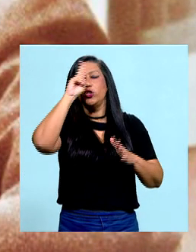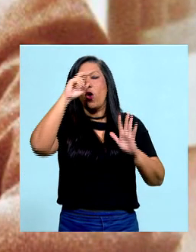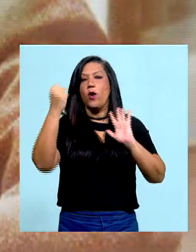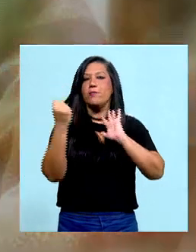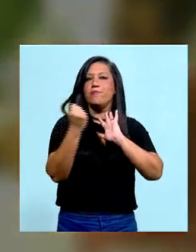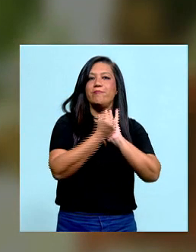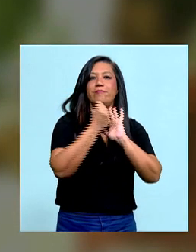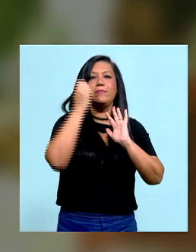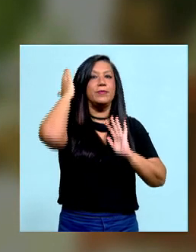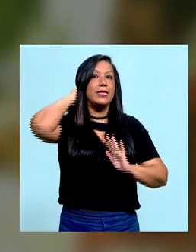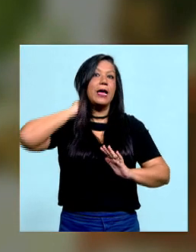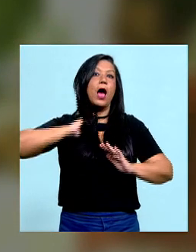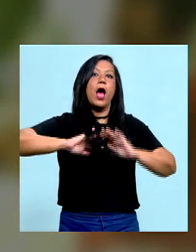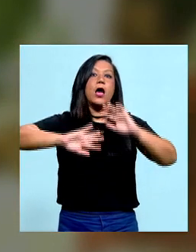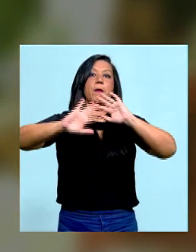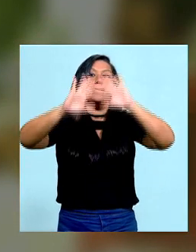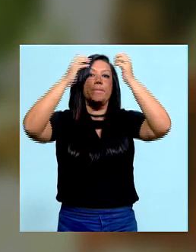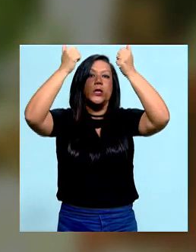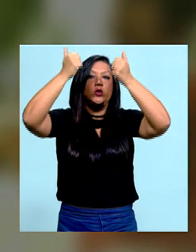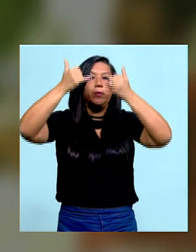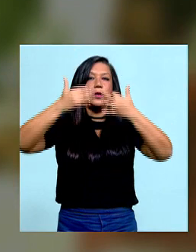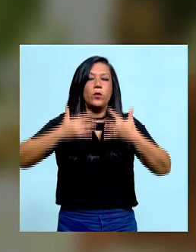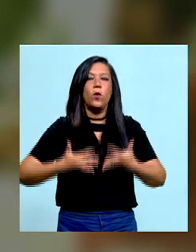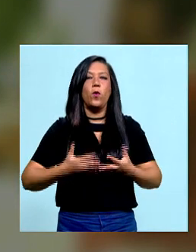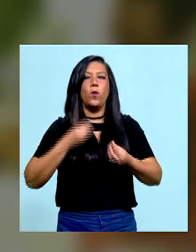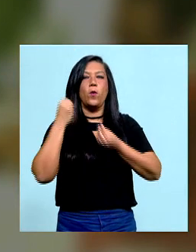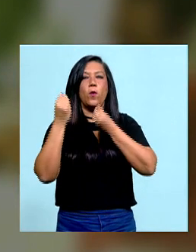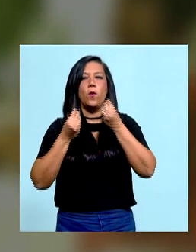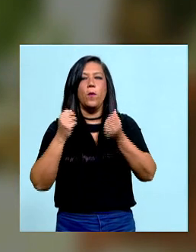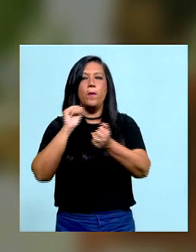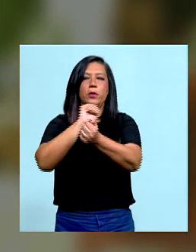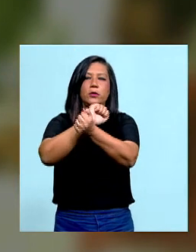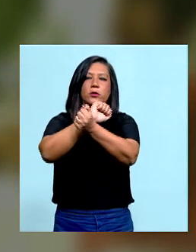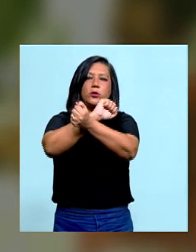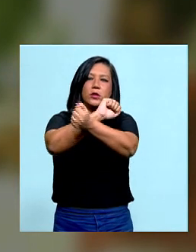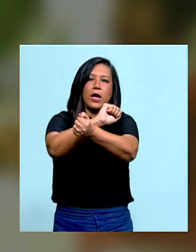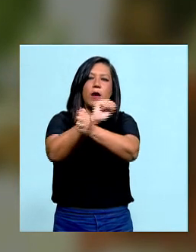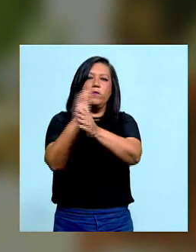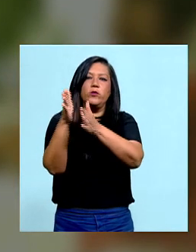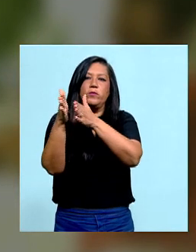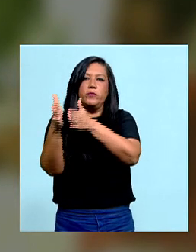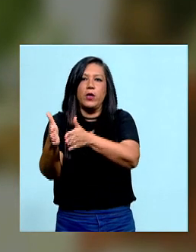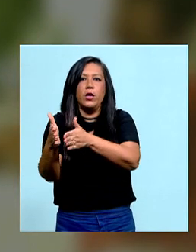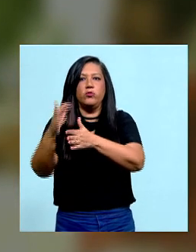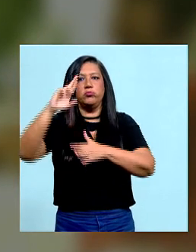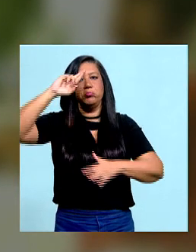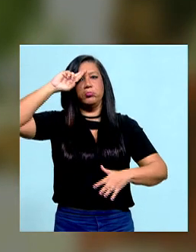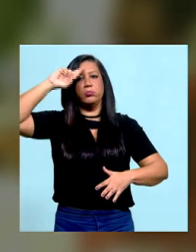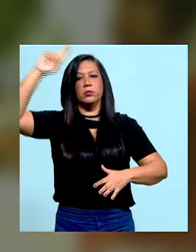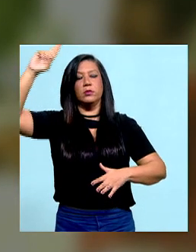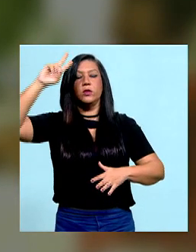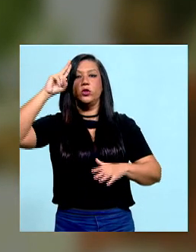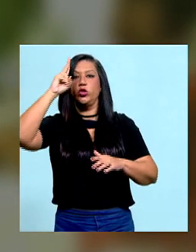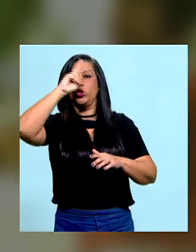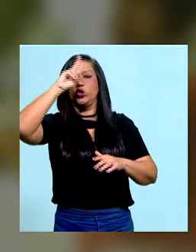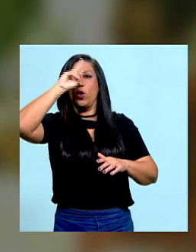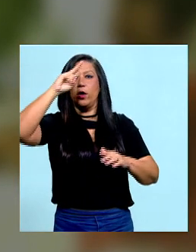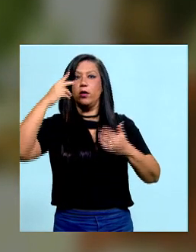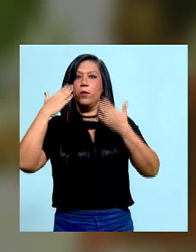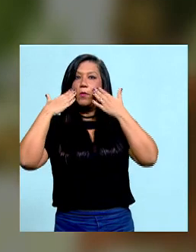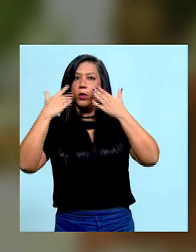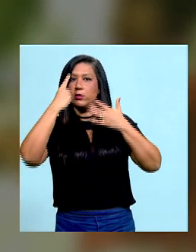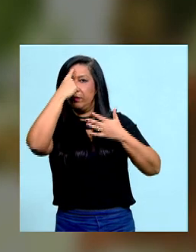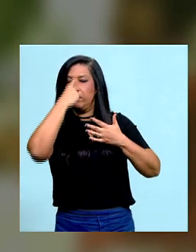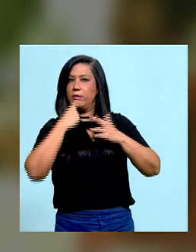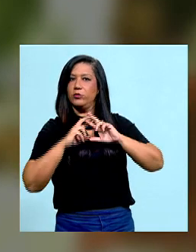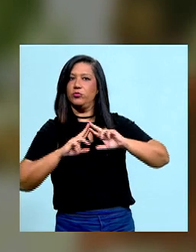história. Na obra, senhores paternais e escravos fiéis indicavam, no imaginário brasileiro, uma imagem bem